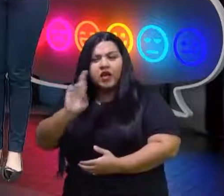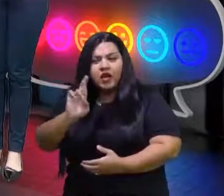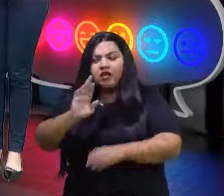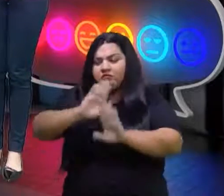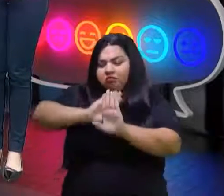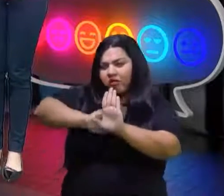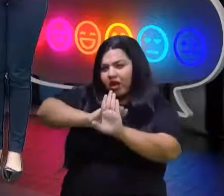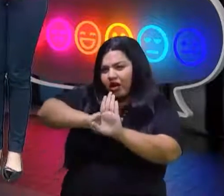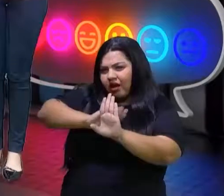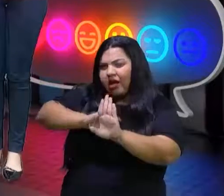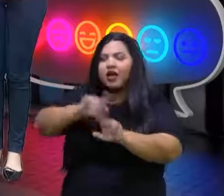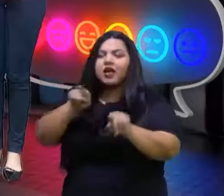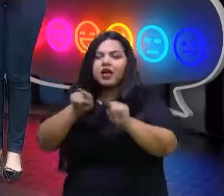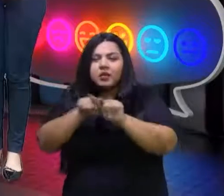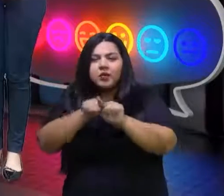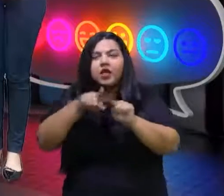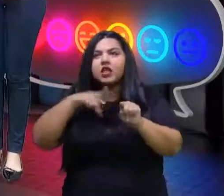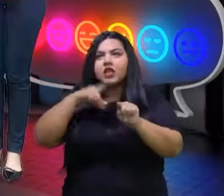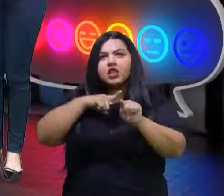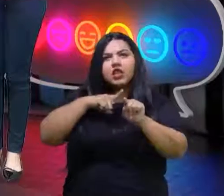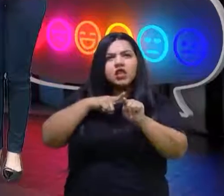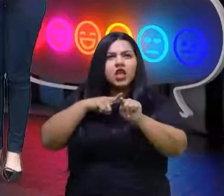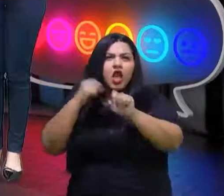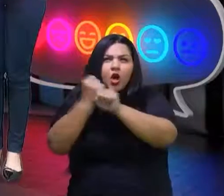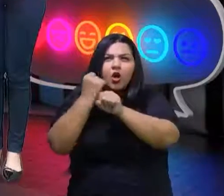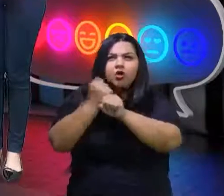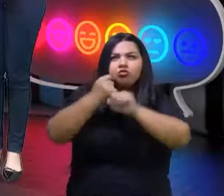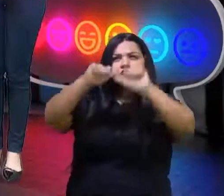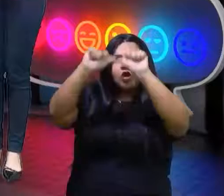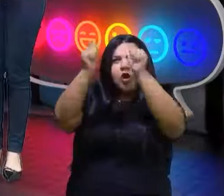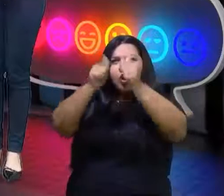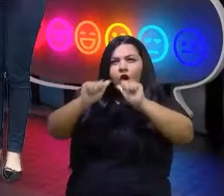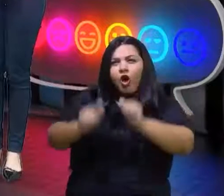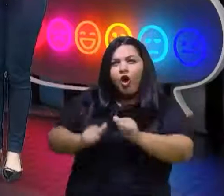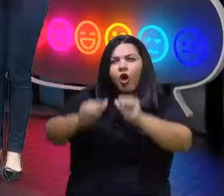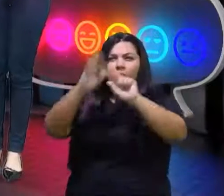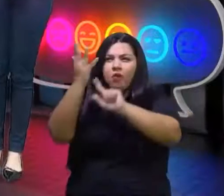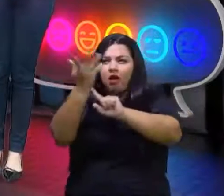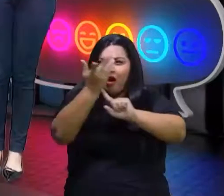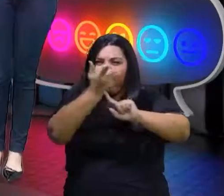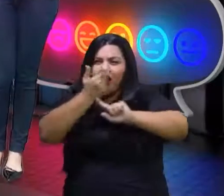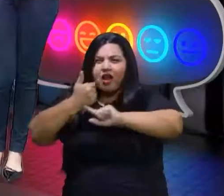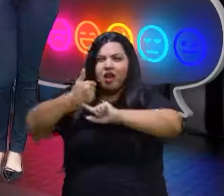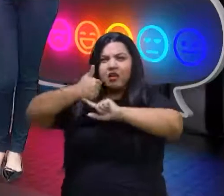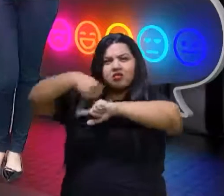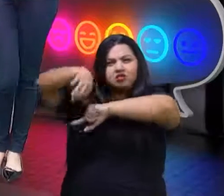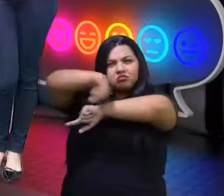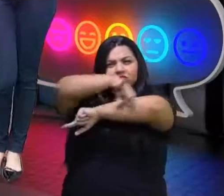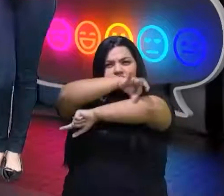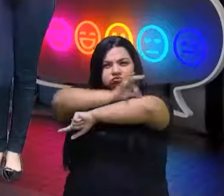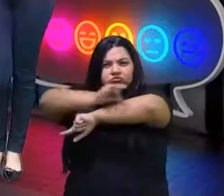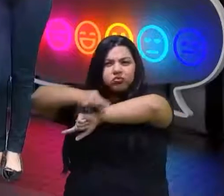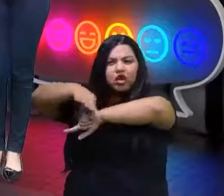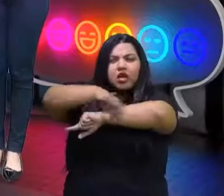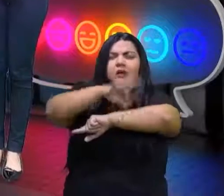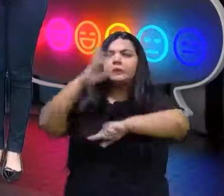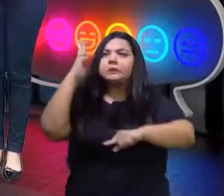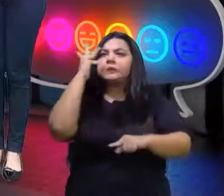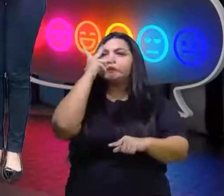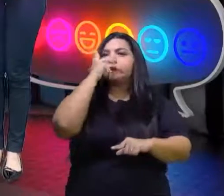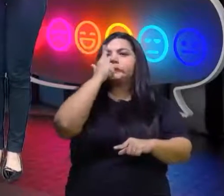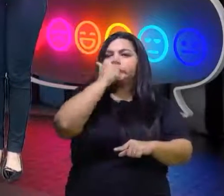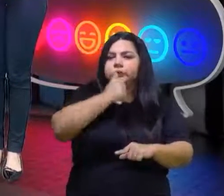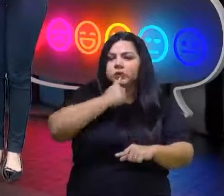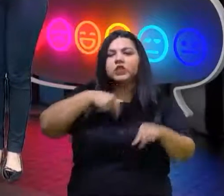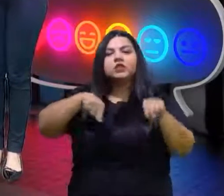Temos ali a presença de muitas obras de arte nas capelas, não é? A sua arquitetura também é muito rica, e a